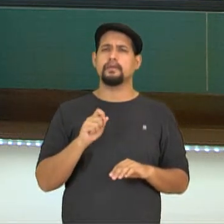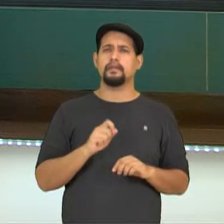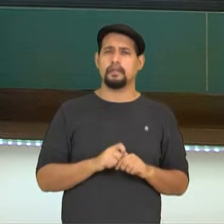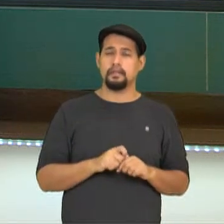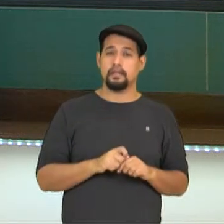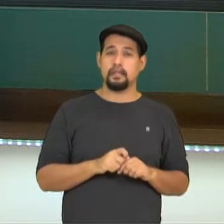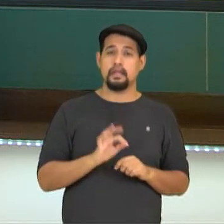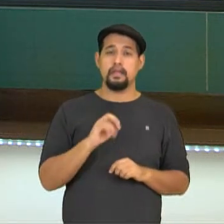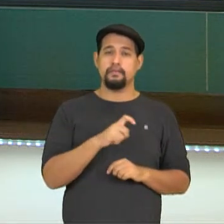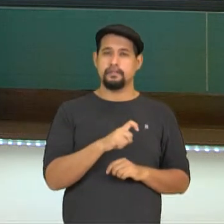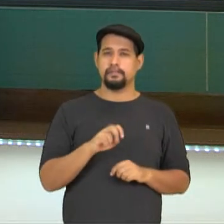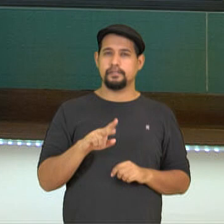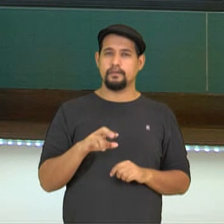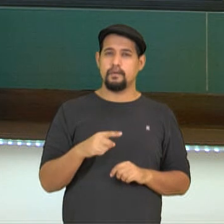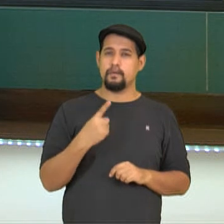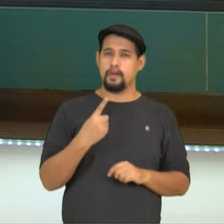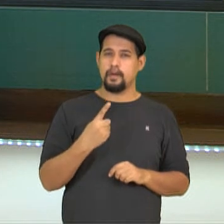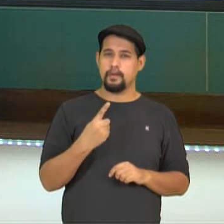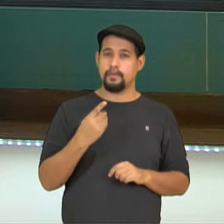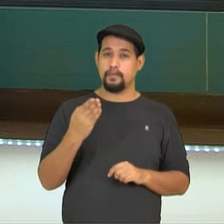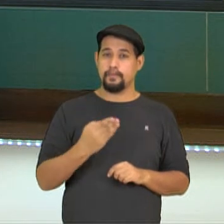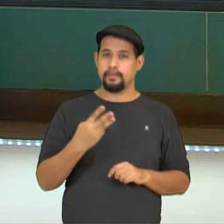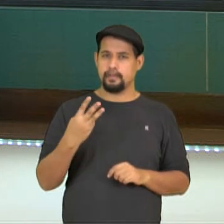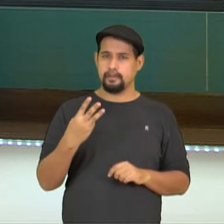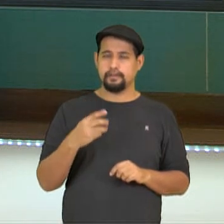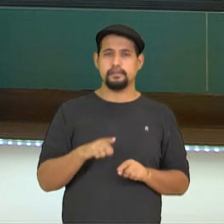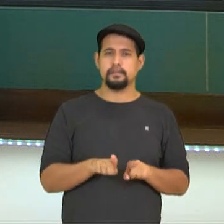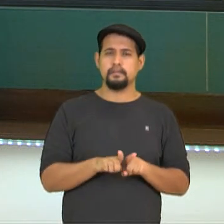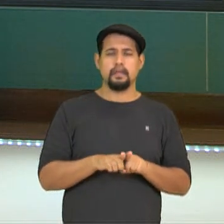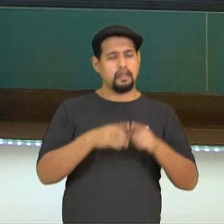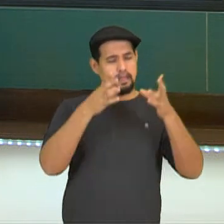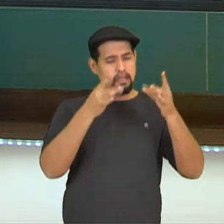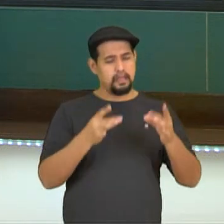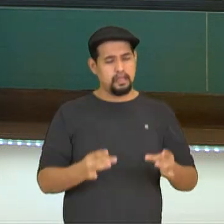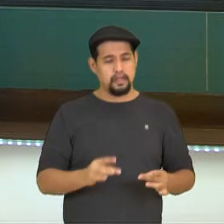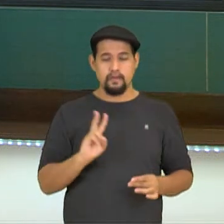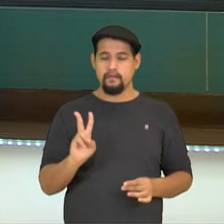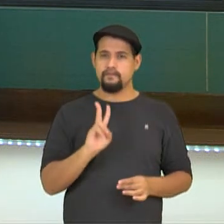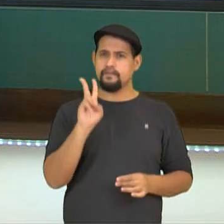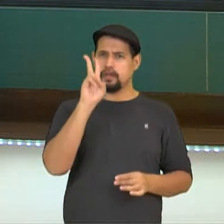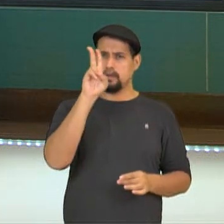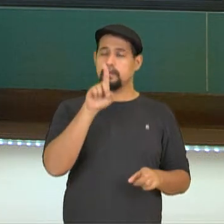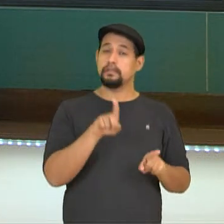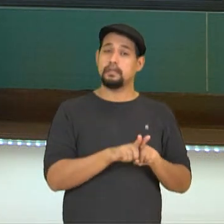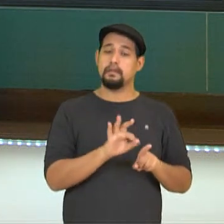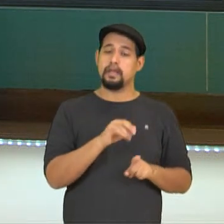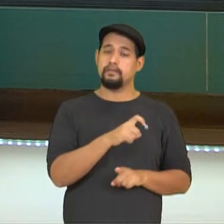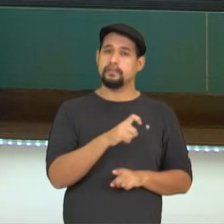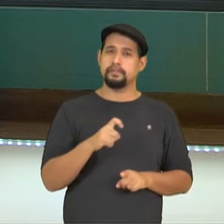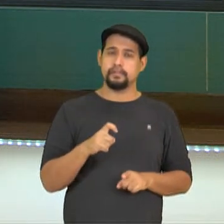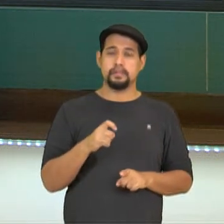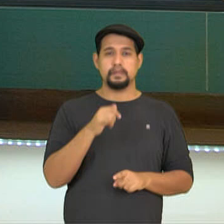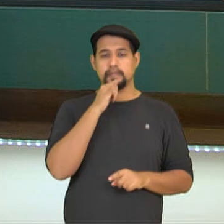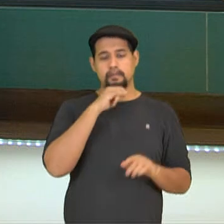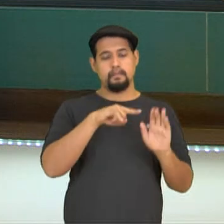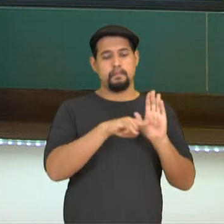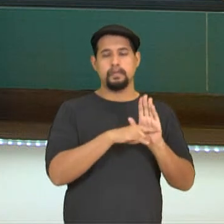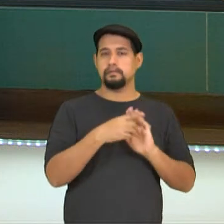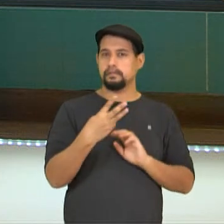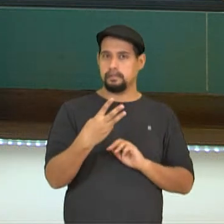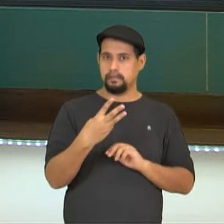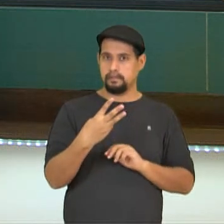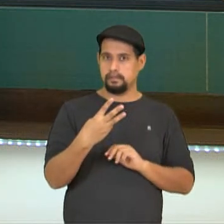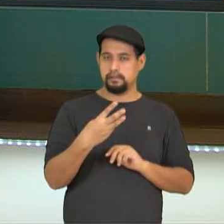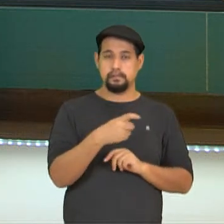de f de x igual a 1/3 de x ao quadrado e determinar os valores de f de x para x igual a menos 3,